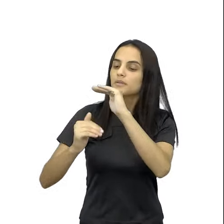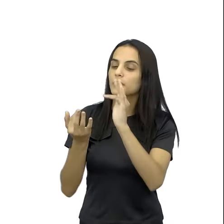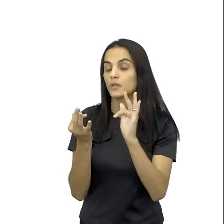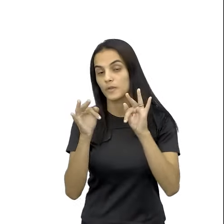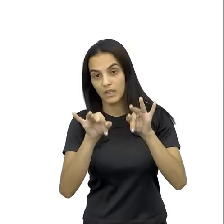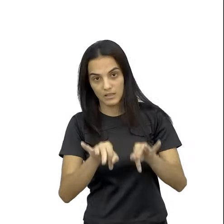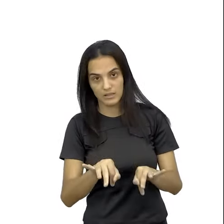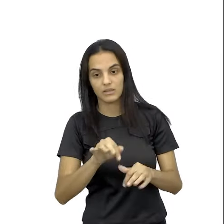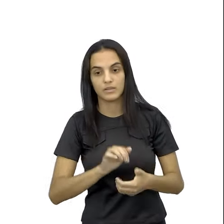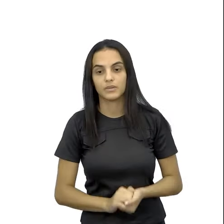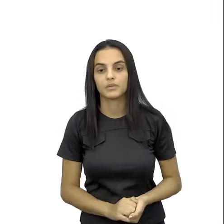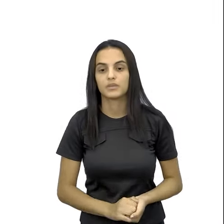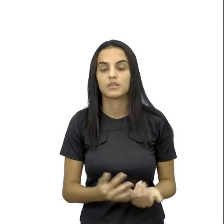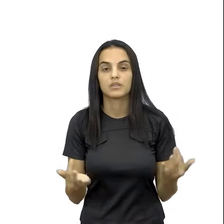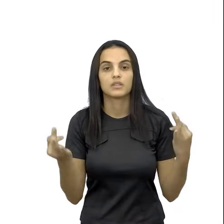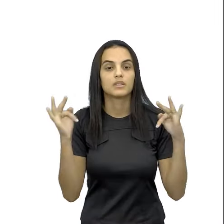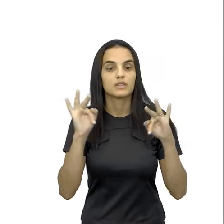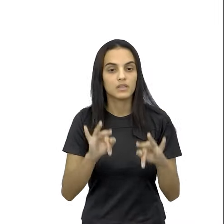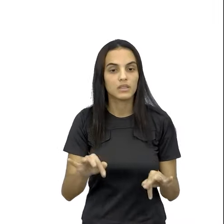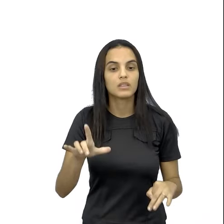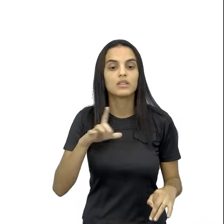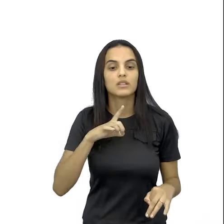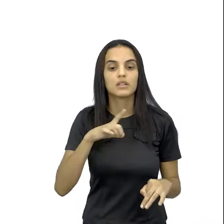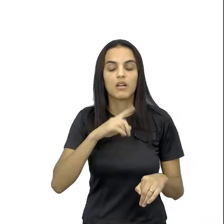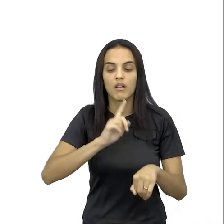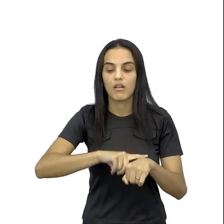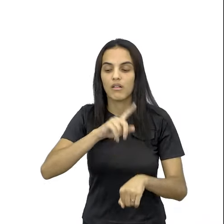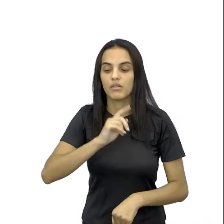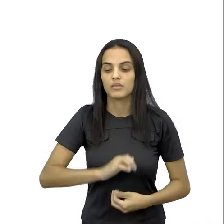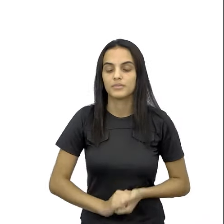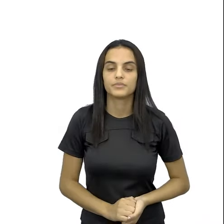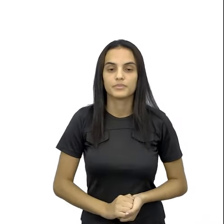finalizando, né, esse finalizando é a hora que